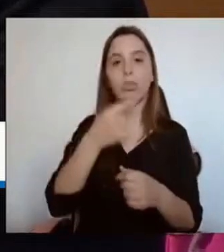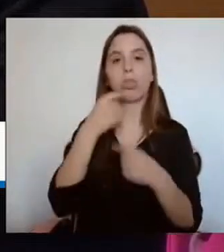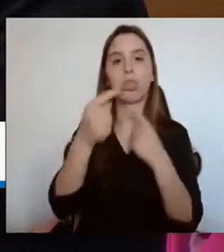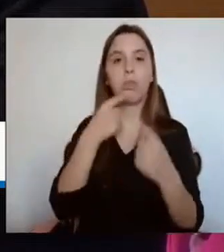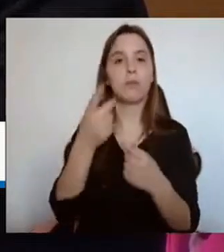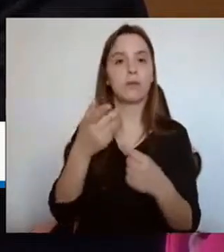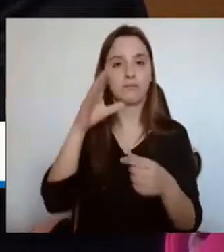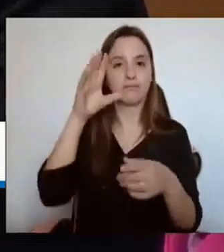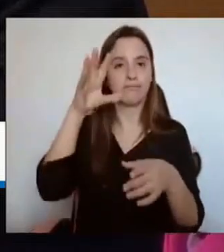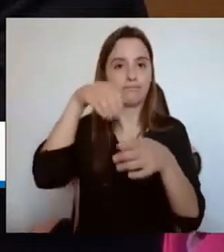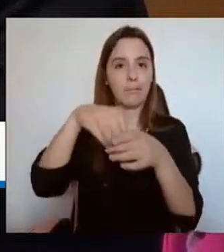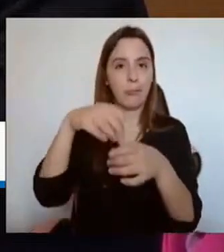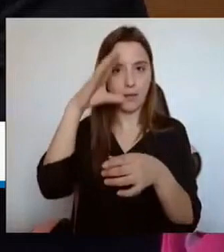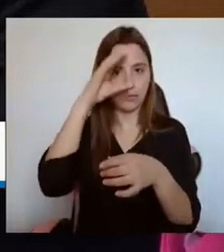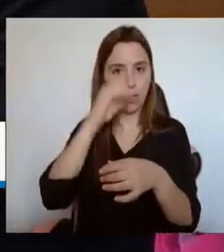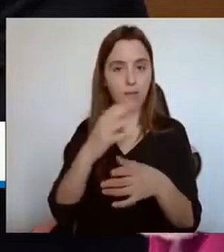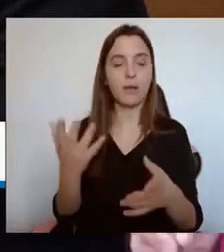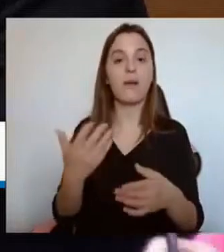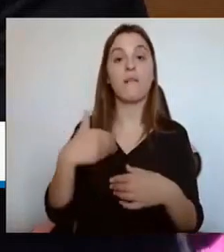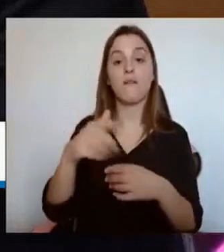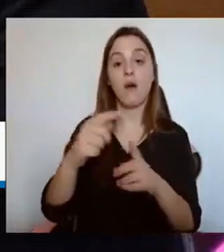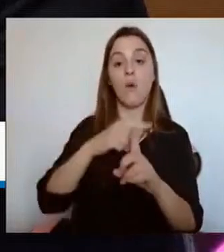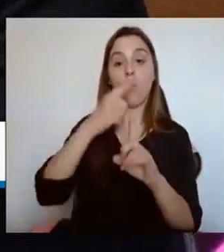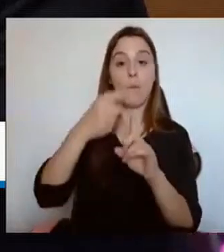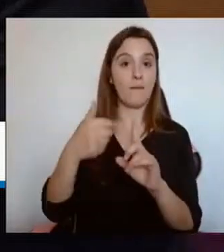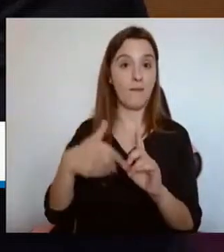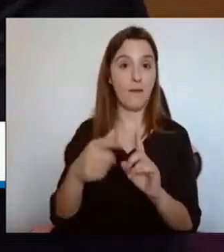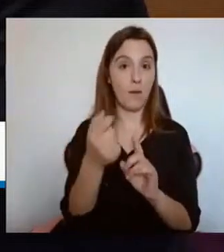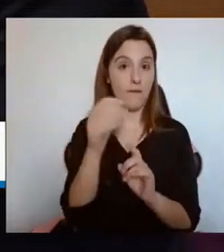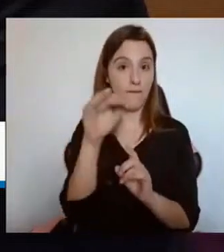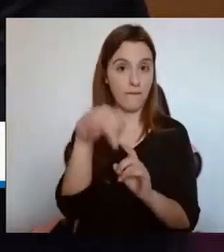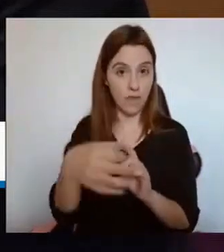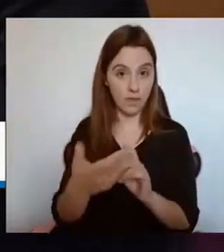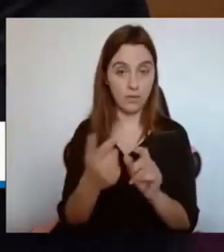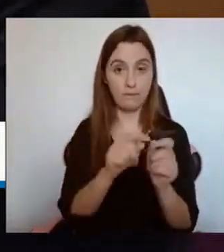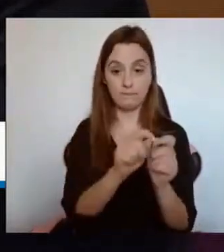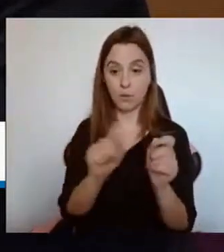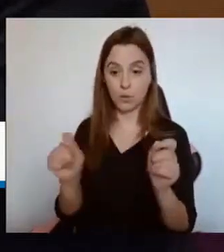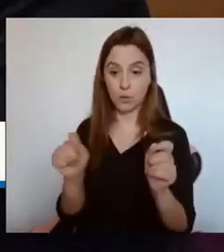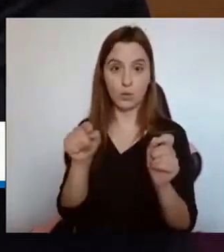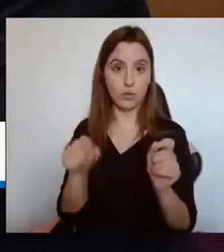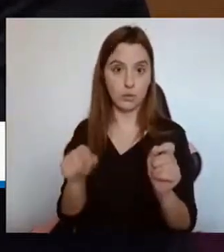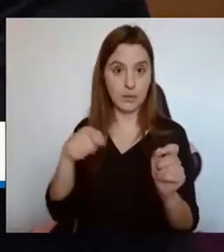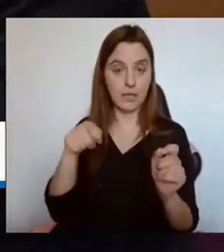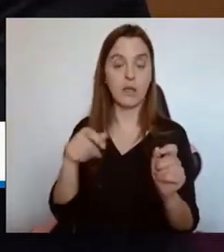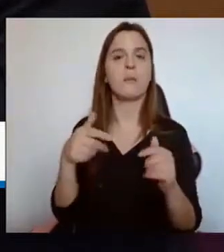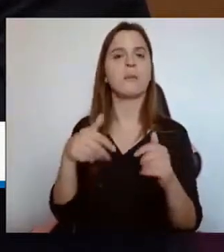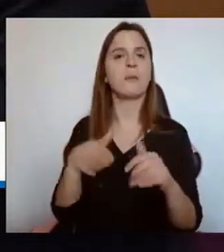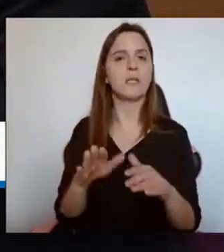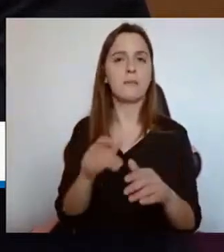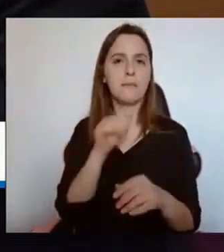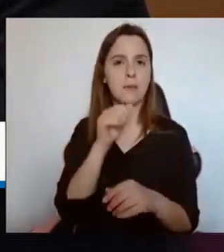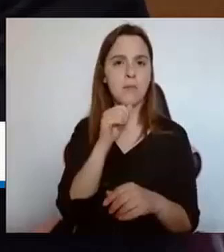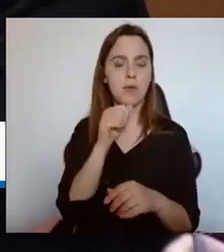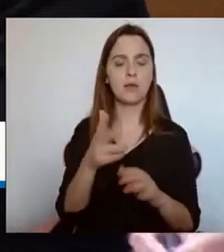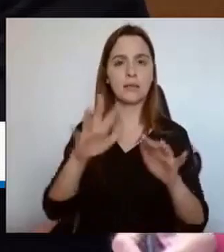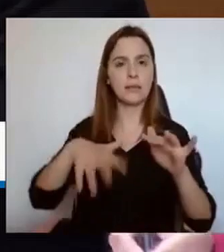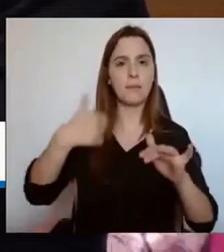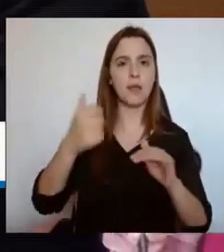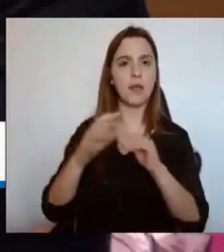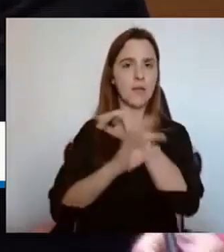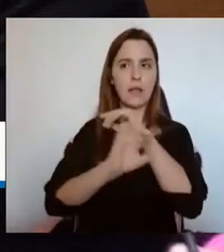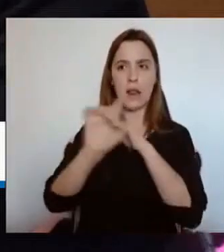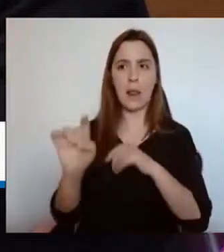estamos a um ano do fim do mandato e não foi realizada nenhuma Assembleia descentralizada daí, pertinência da proposta, e depois também dizer-lhe